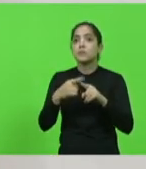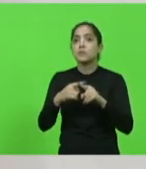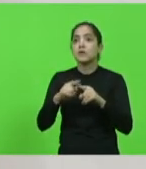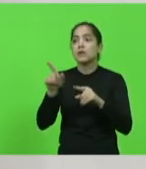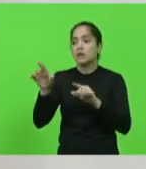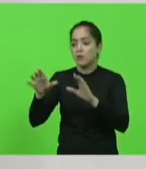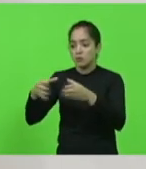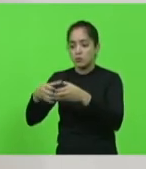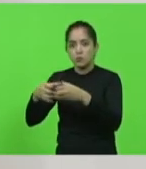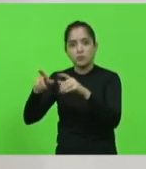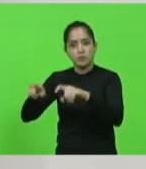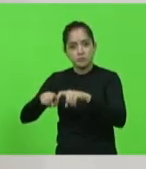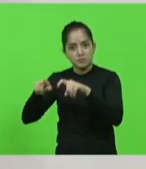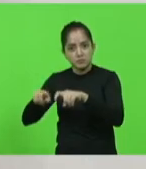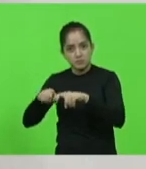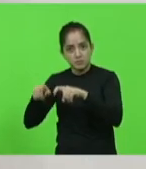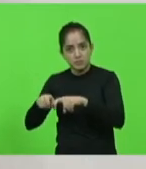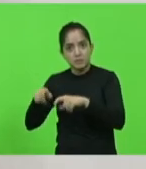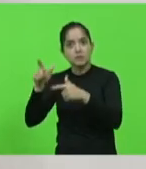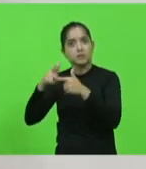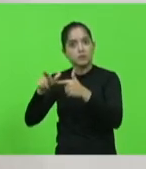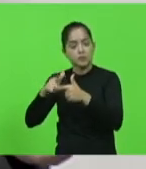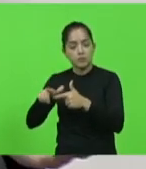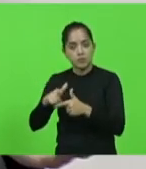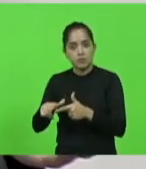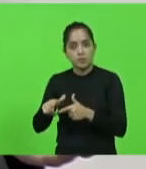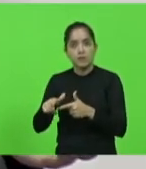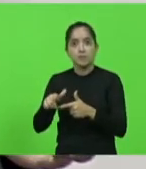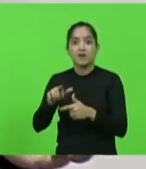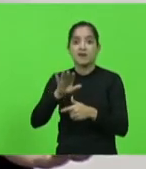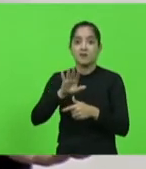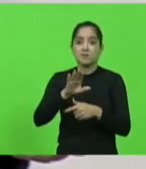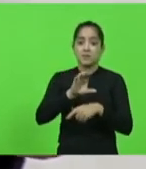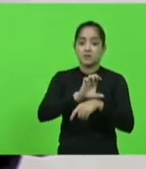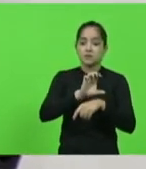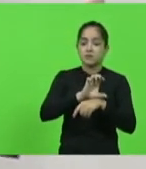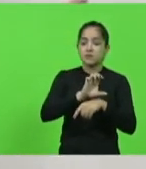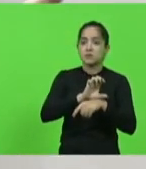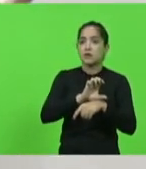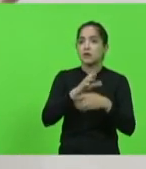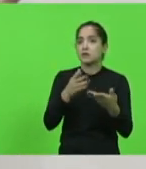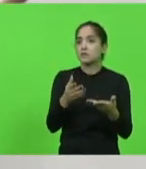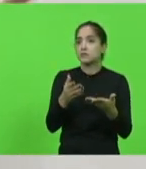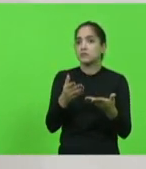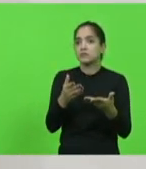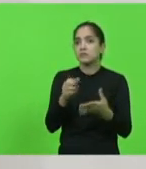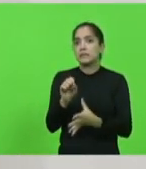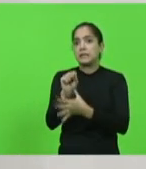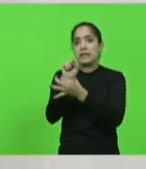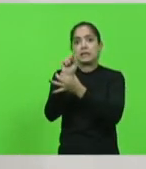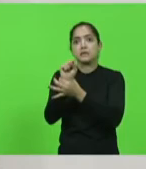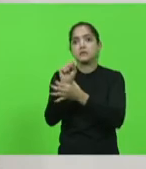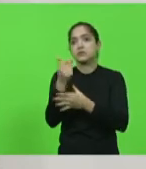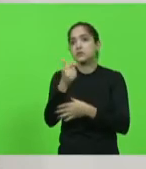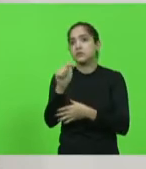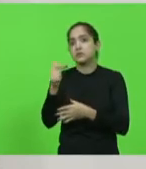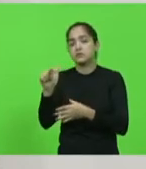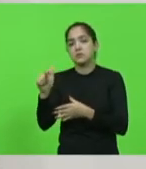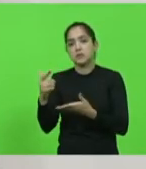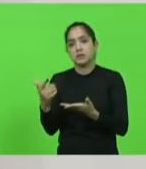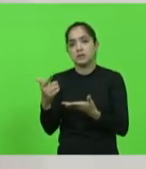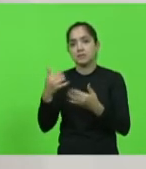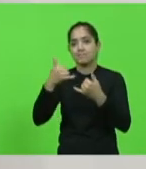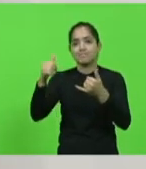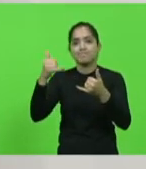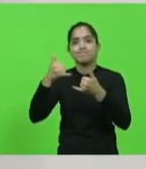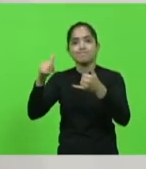gargalo, querendo investir em suas propriedades, mas o Estado não faz a sua parte, que é pelo menos garantir energia elétrica,